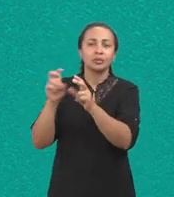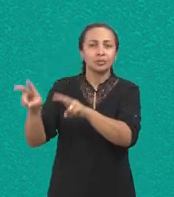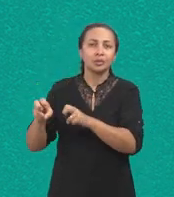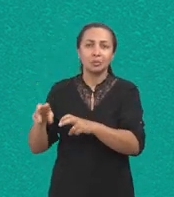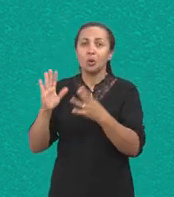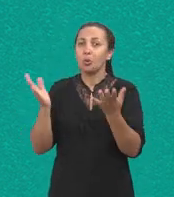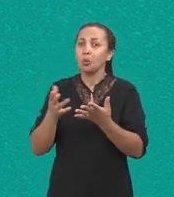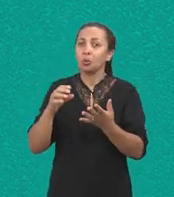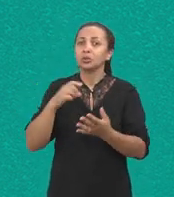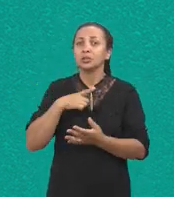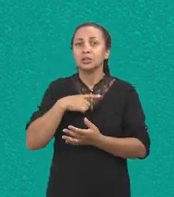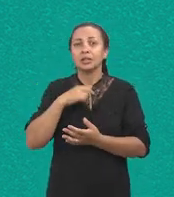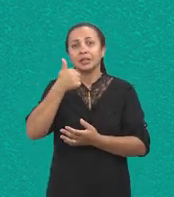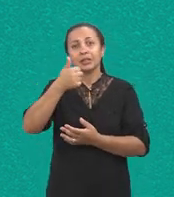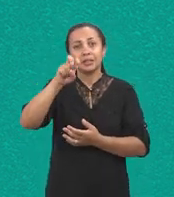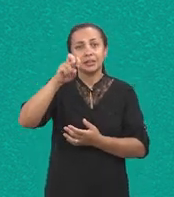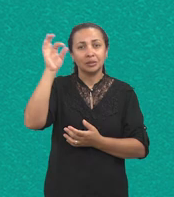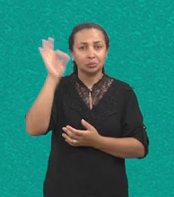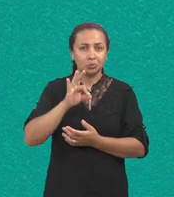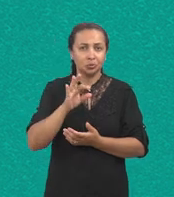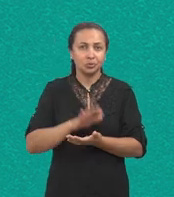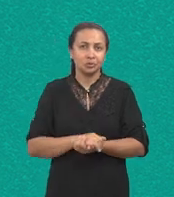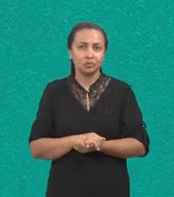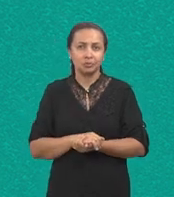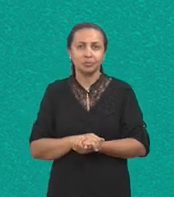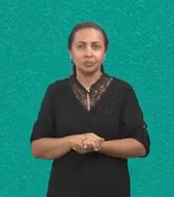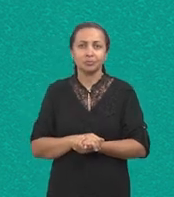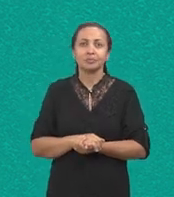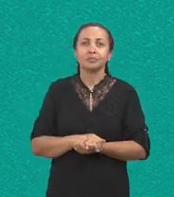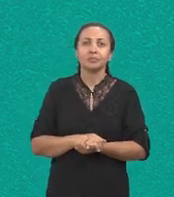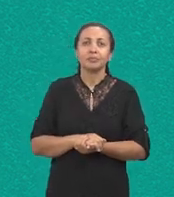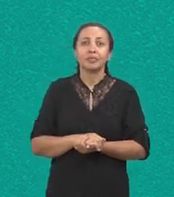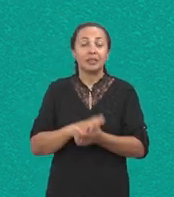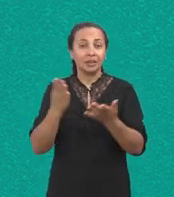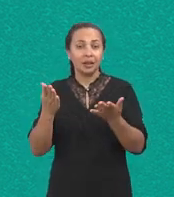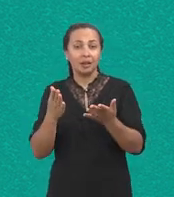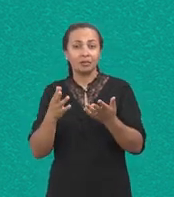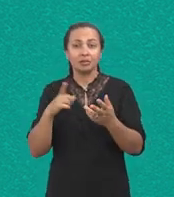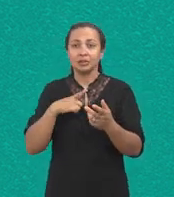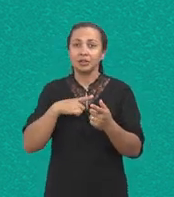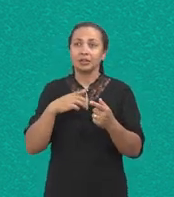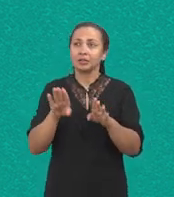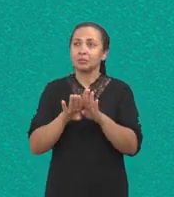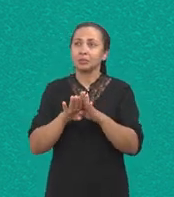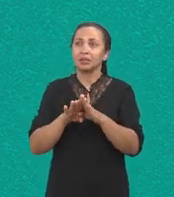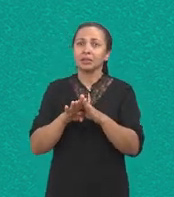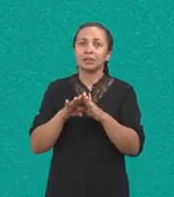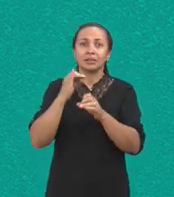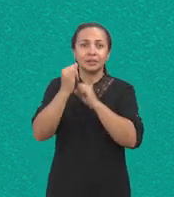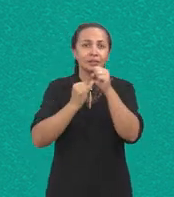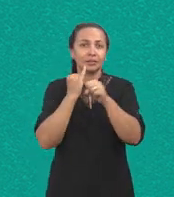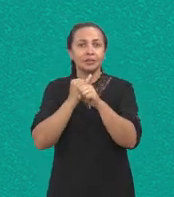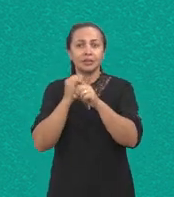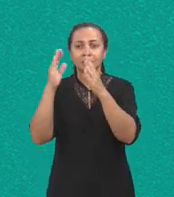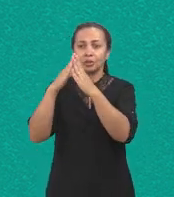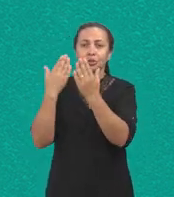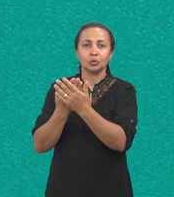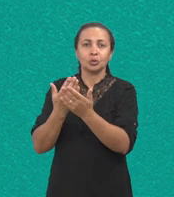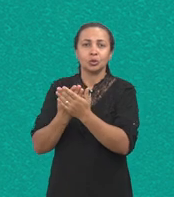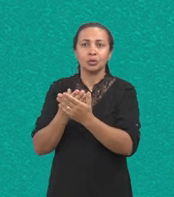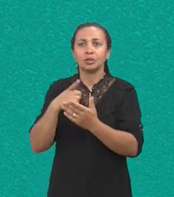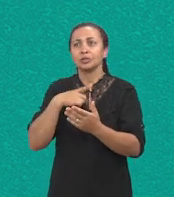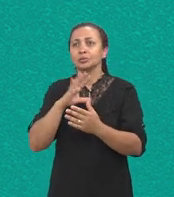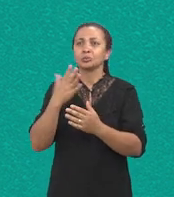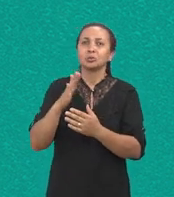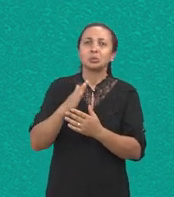com laboratório de informática hoje gente a gente tem uma média de quinze por cento é a questão da internet na escola né banda